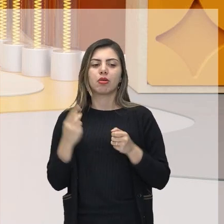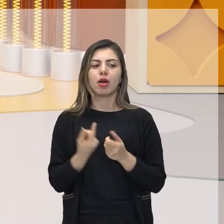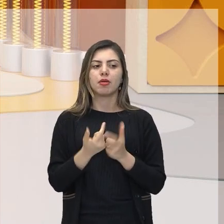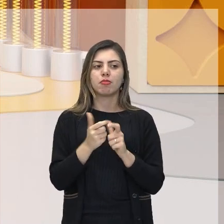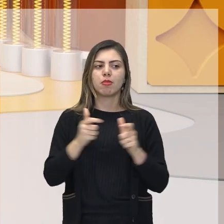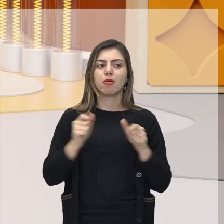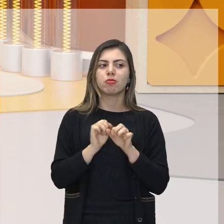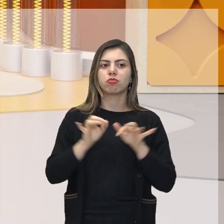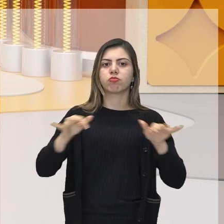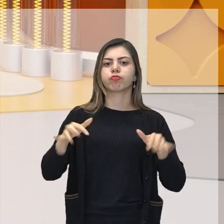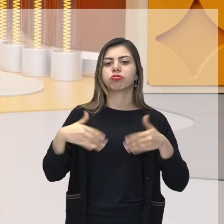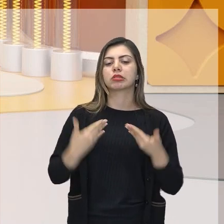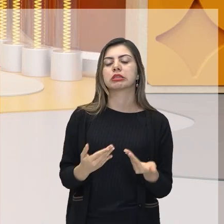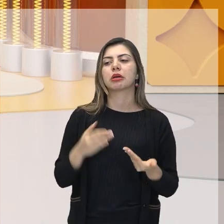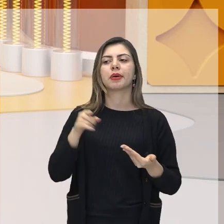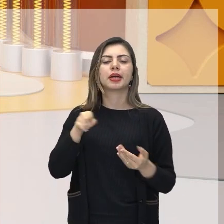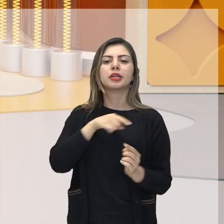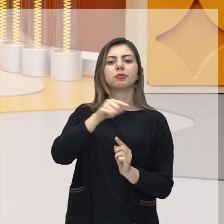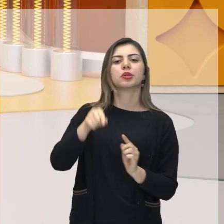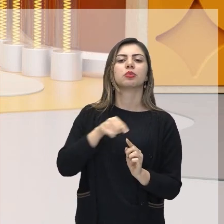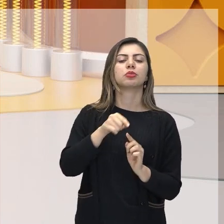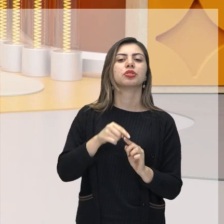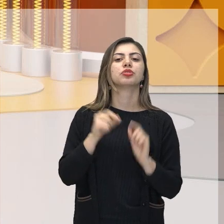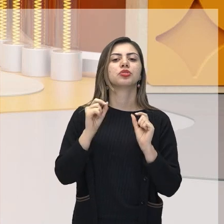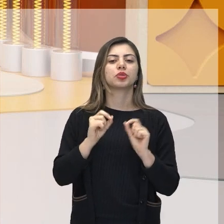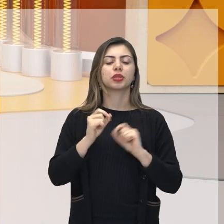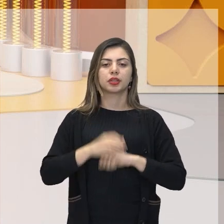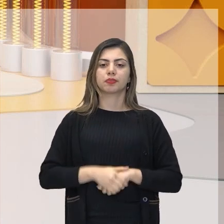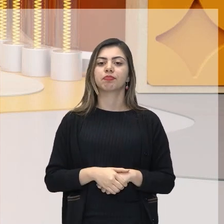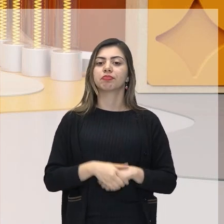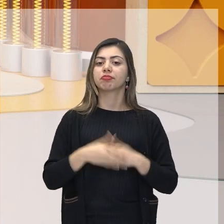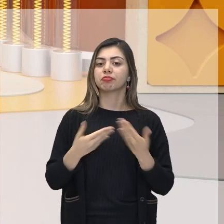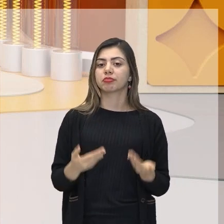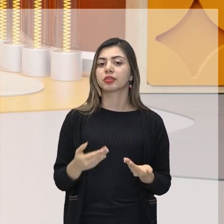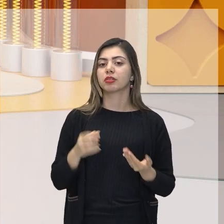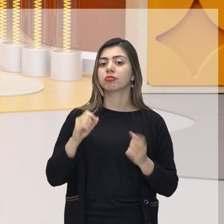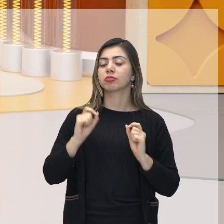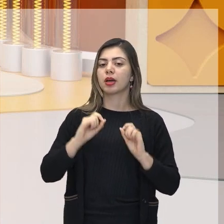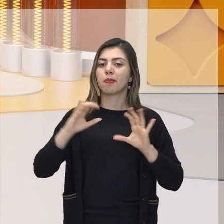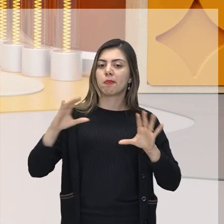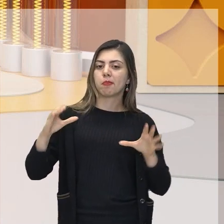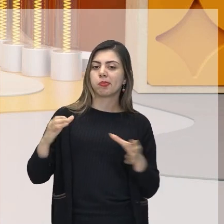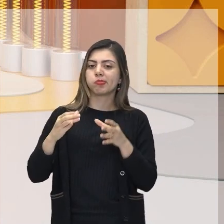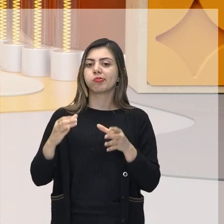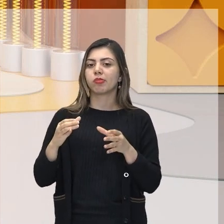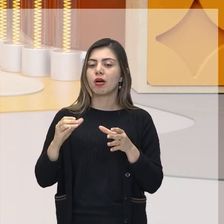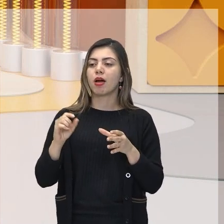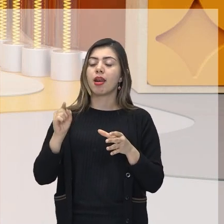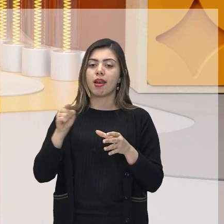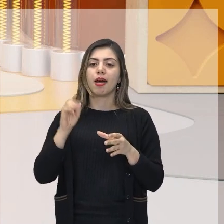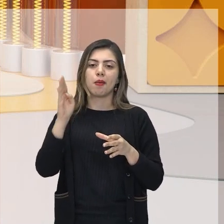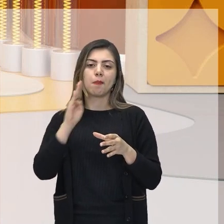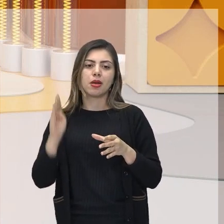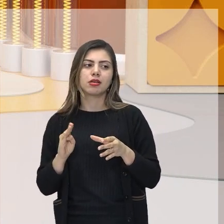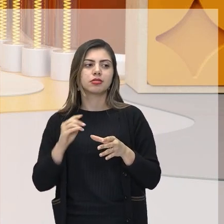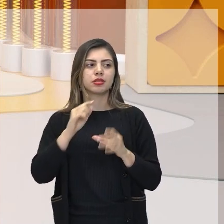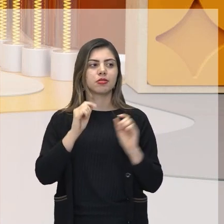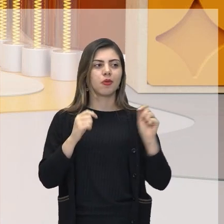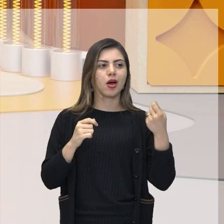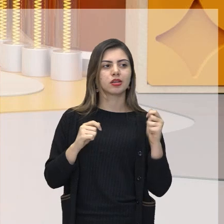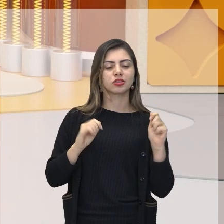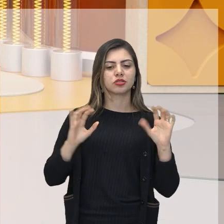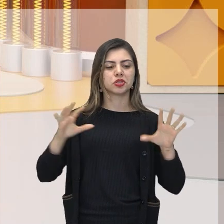isso, ele pretendia anexar áreas do Brasil da Argentina que permitiam